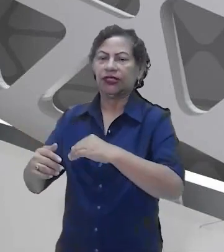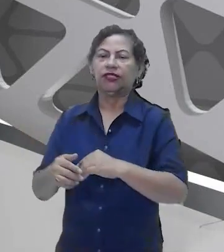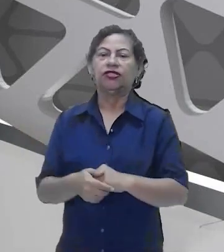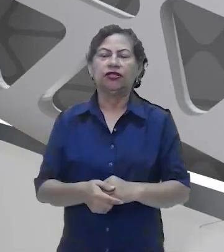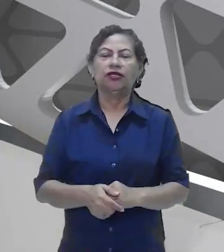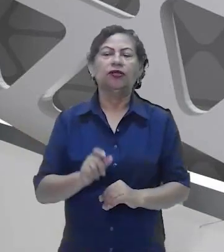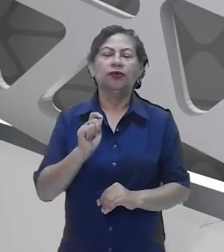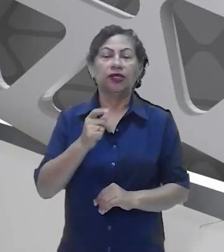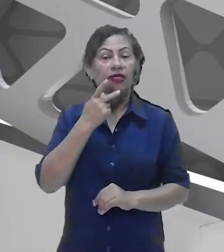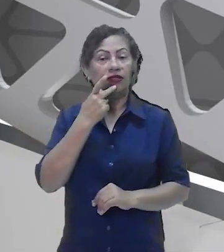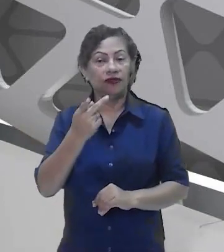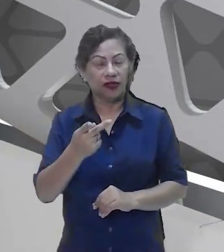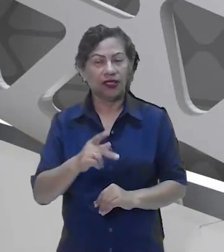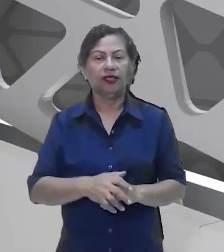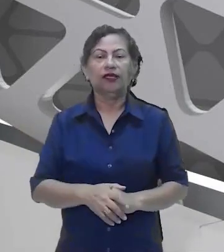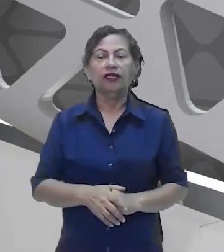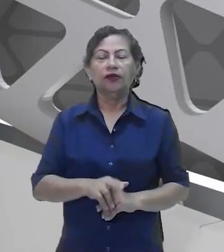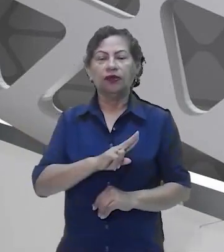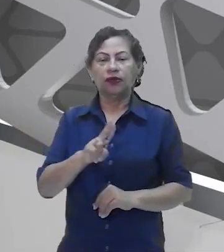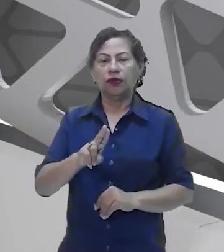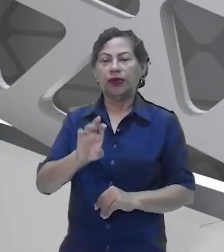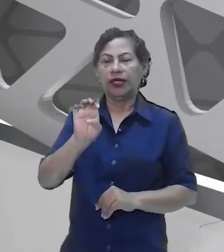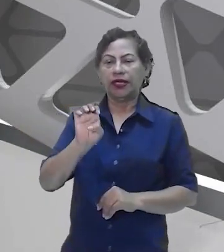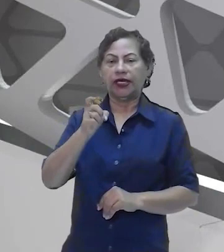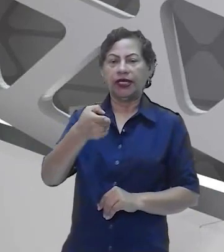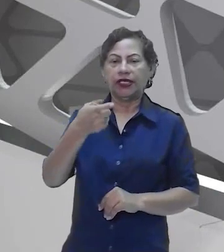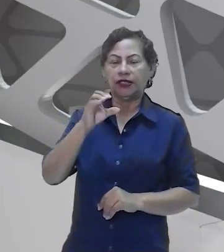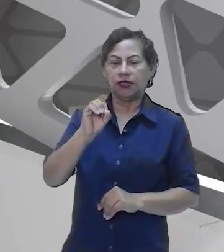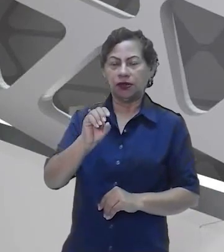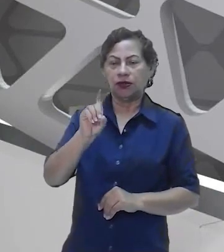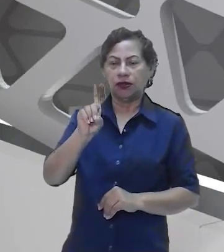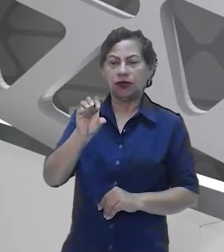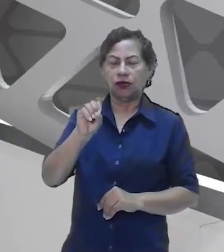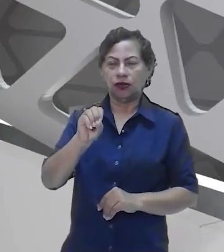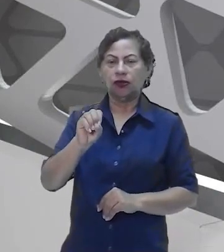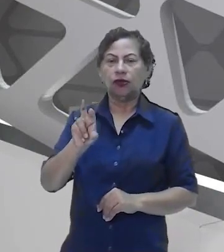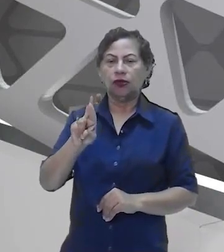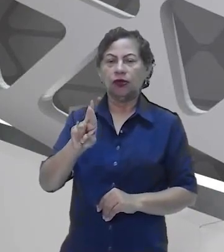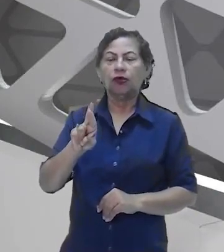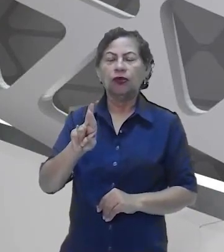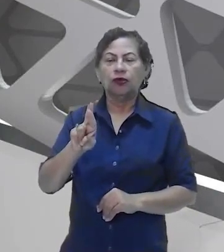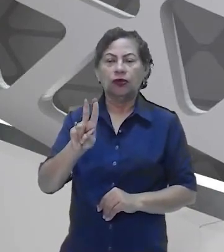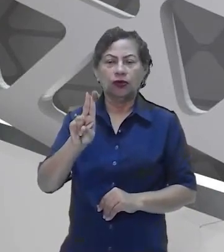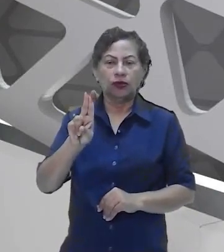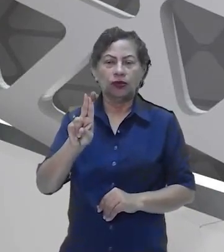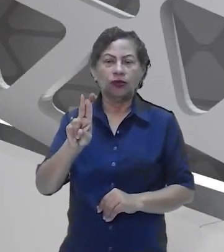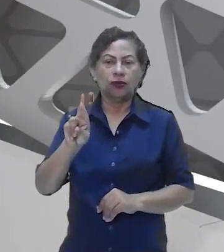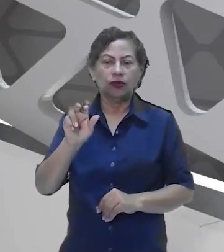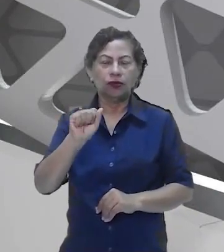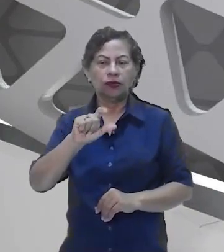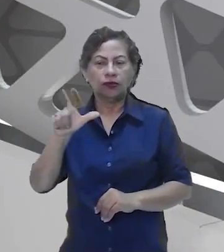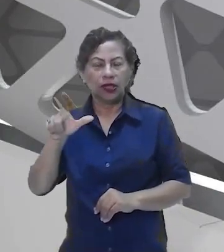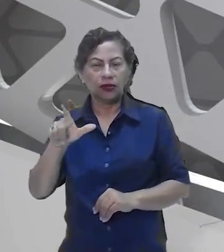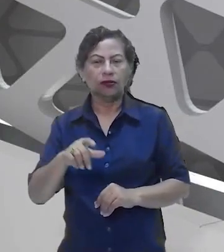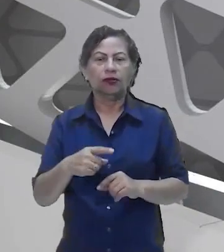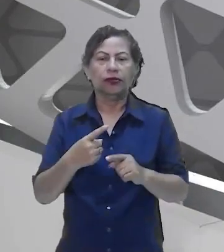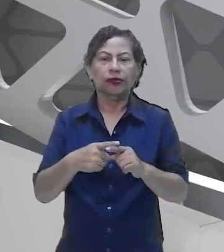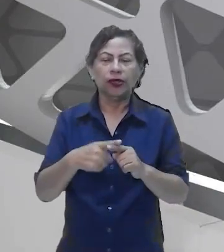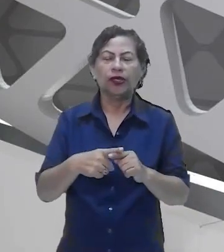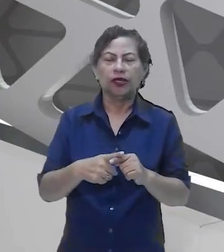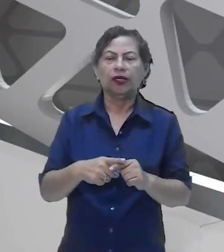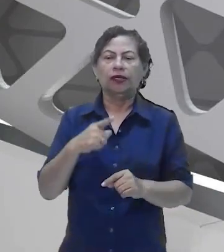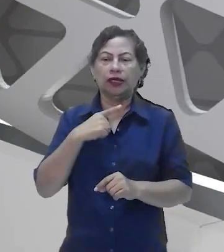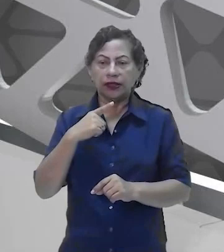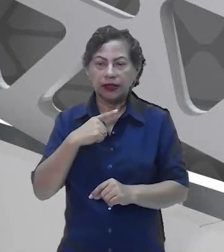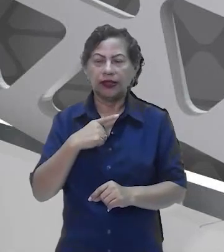direção à cidade, nós chamamos de êxodo rural. E é claro, a utilização dos agrotóxicos de uma forma geral